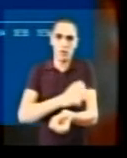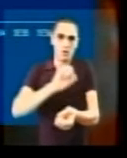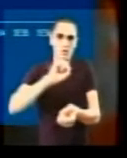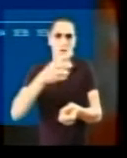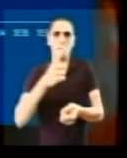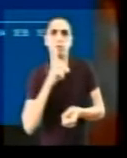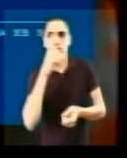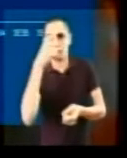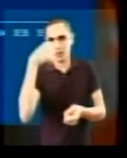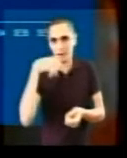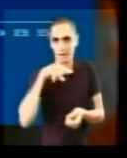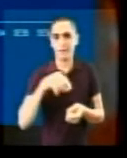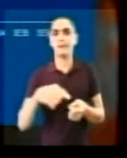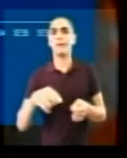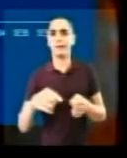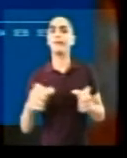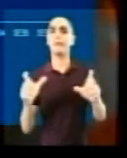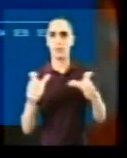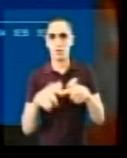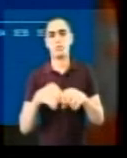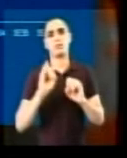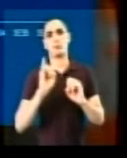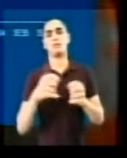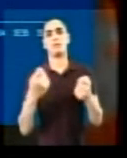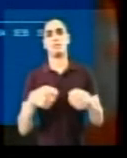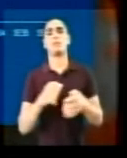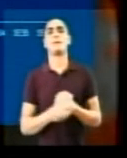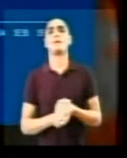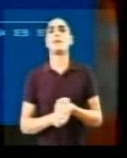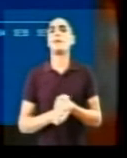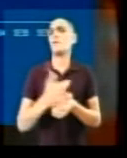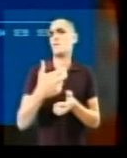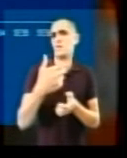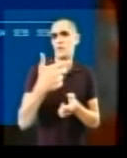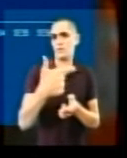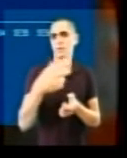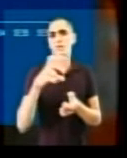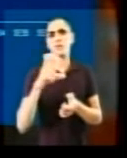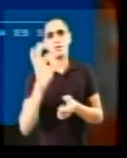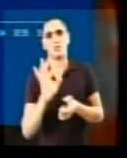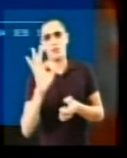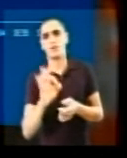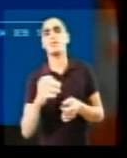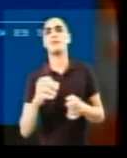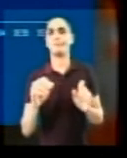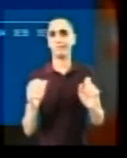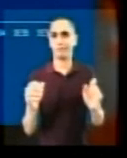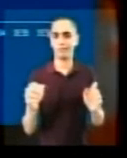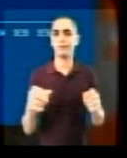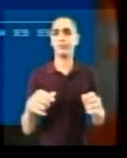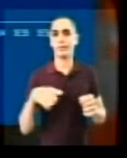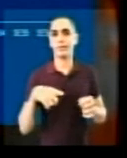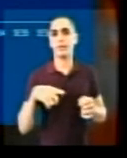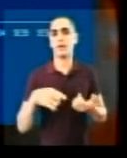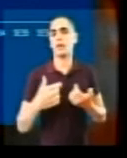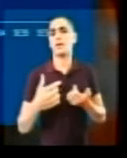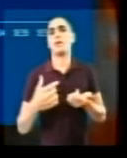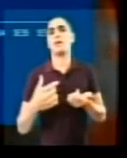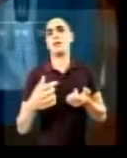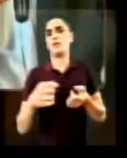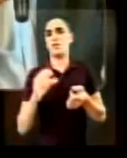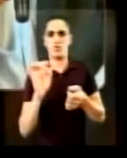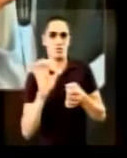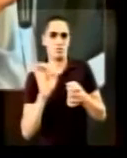25% está apresentando positividade. Os demais 75% se trata de outras